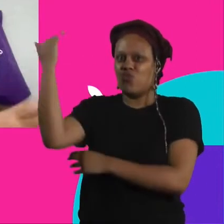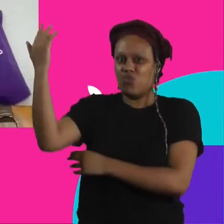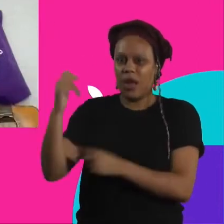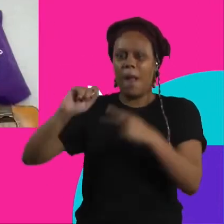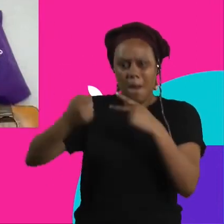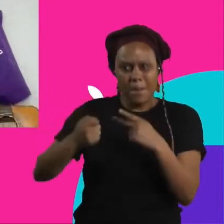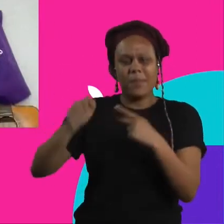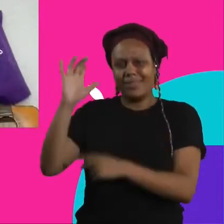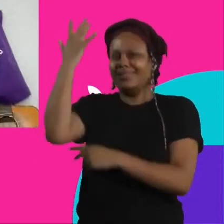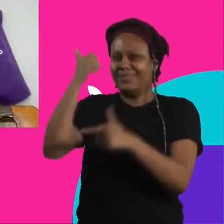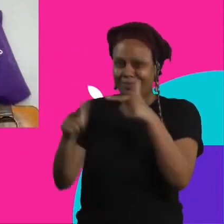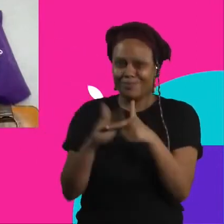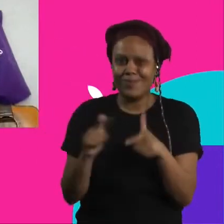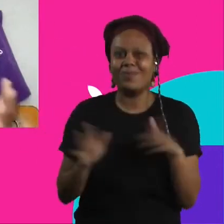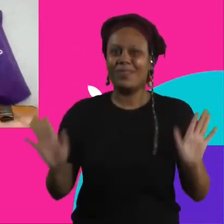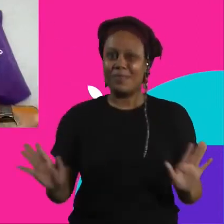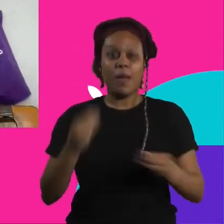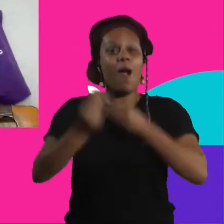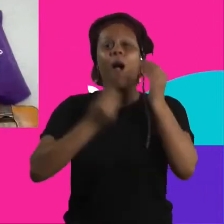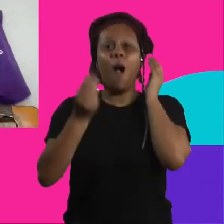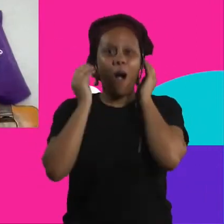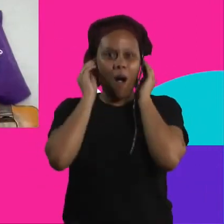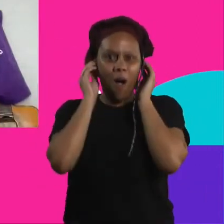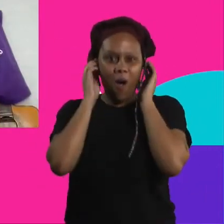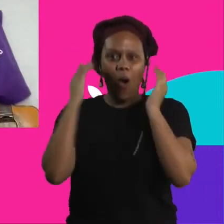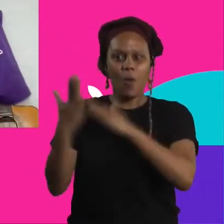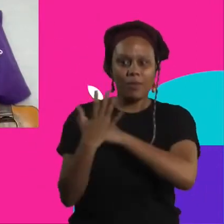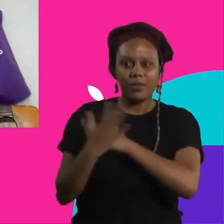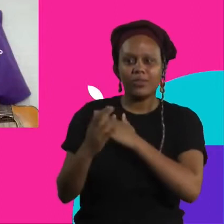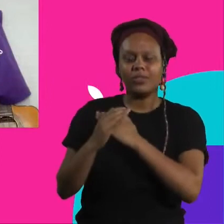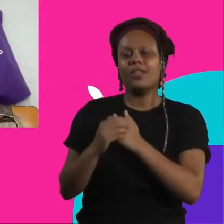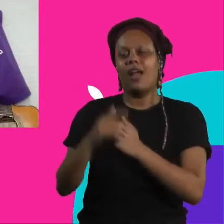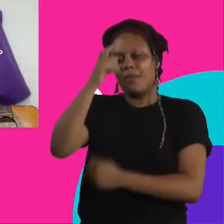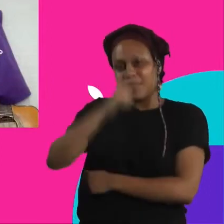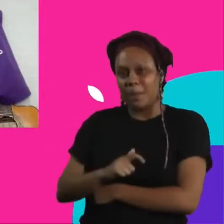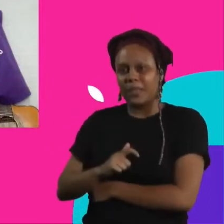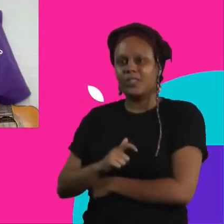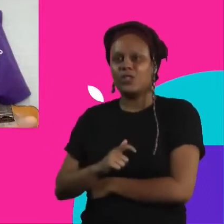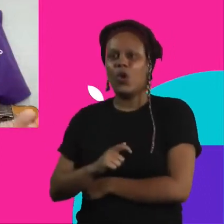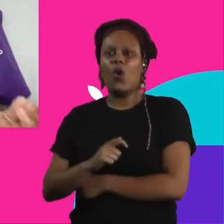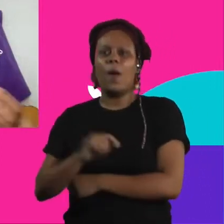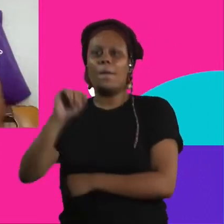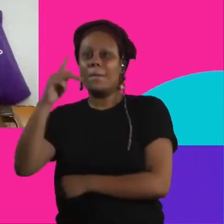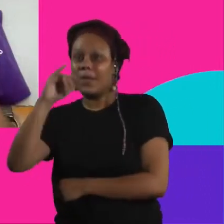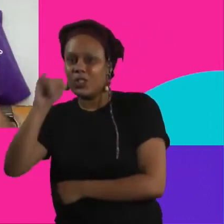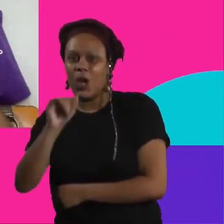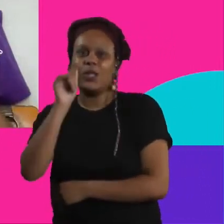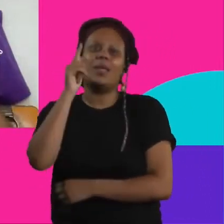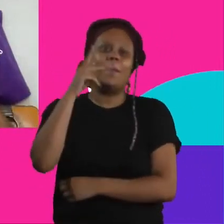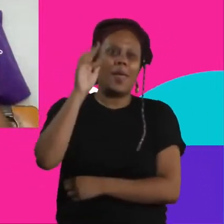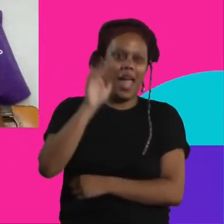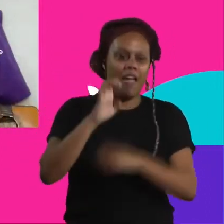resolver problemas, né? Como é que ele vai ajudar as pessoas físicas, jurídicas e tudo mais. Né? Tem pergunta se o Bitcoin vai subir